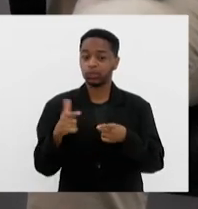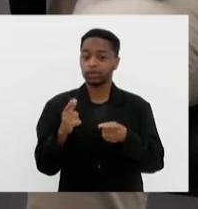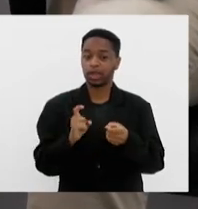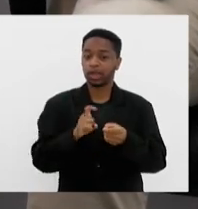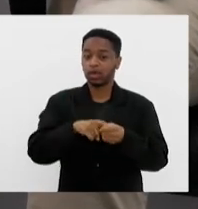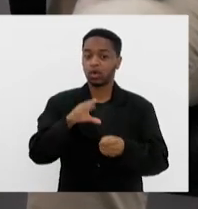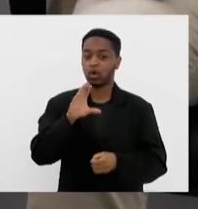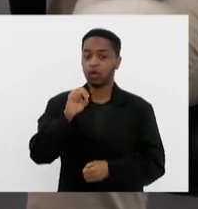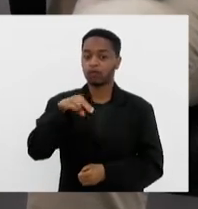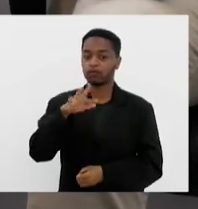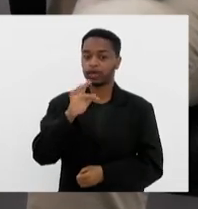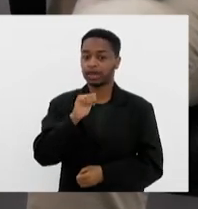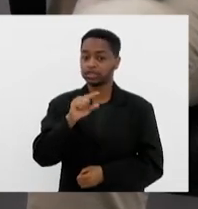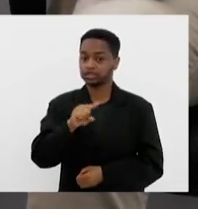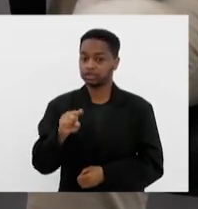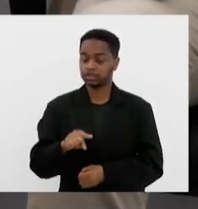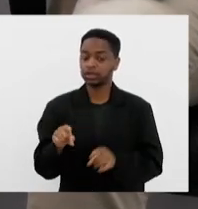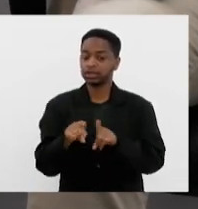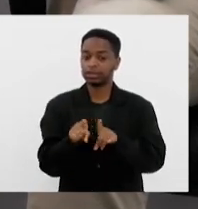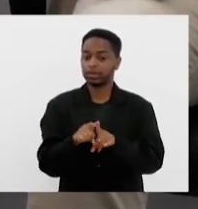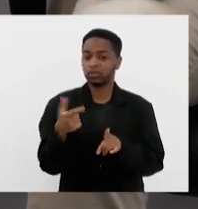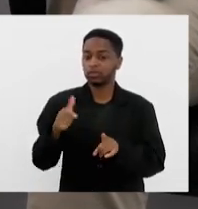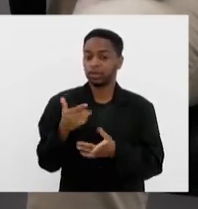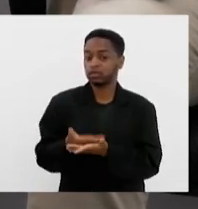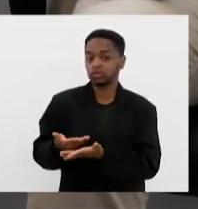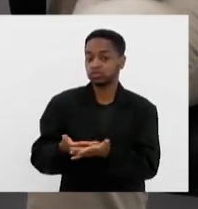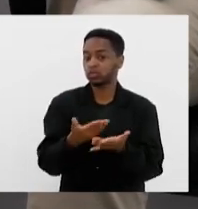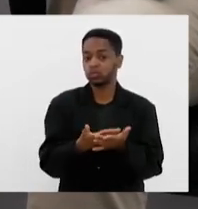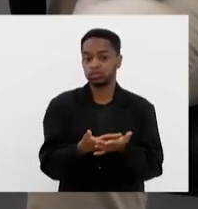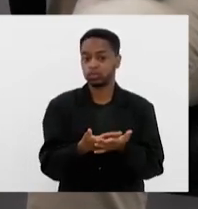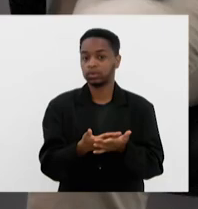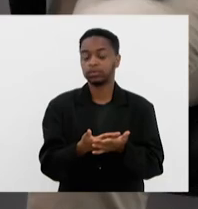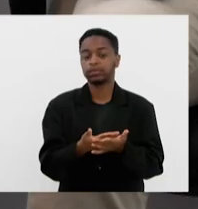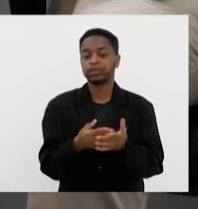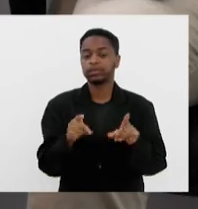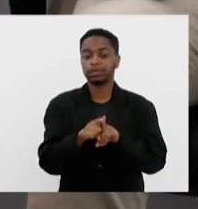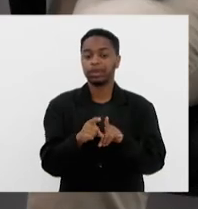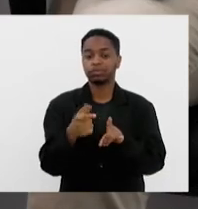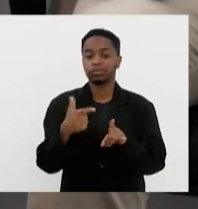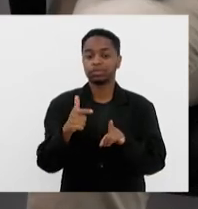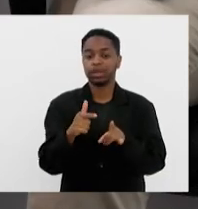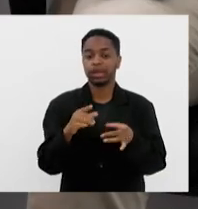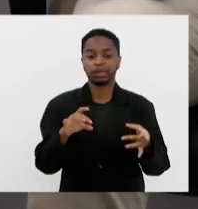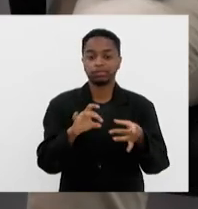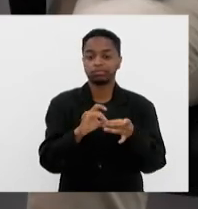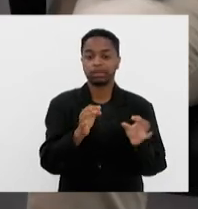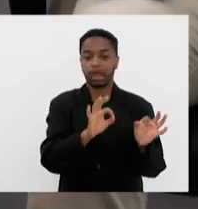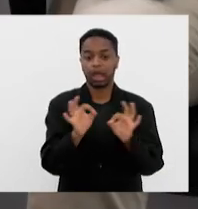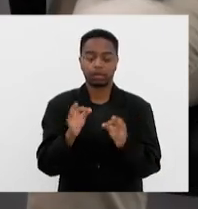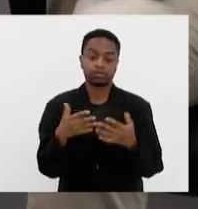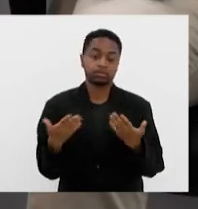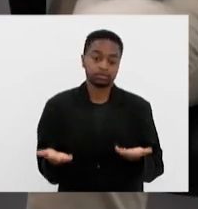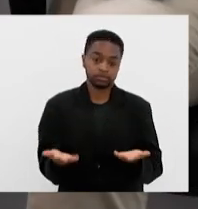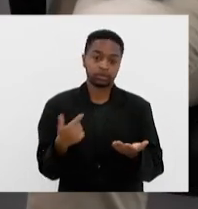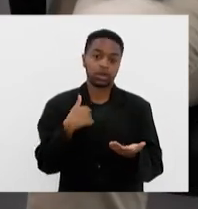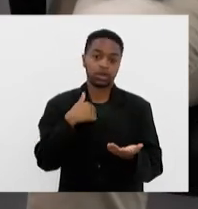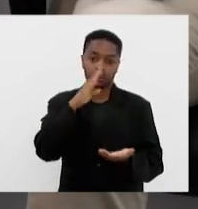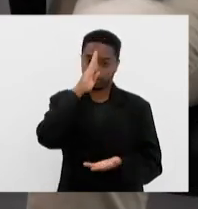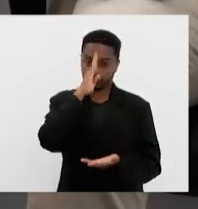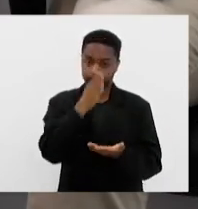tem. E não também tem, não nem, apresenta estudo de impacto. Nem, e nem cola tem. Eu acho que a gente pode entrar para outra linha